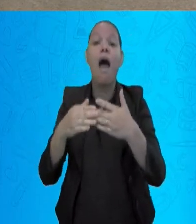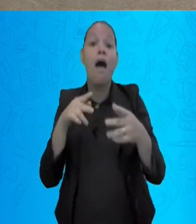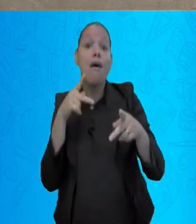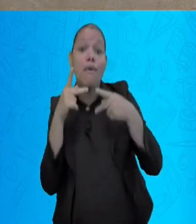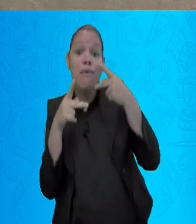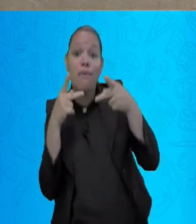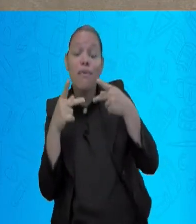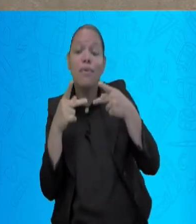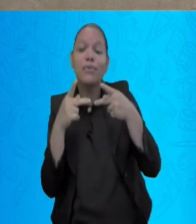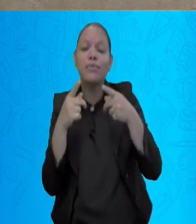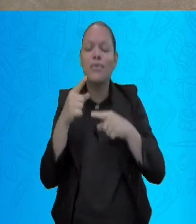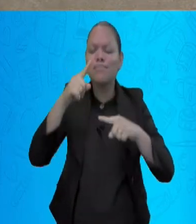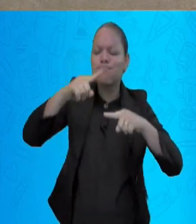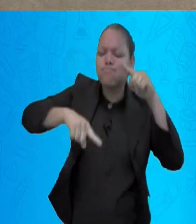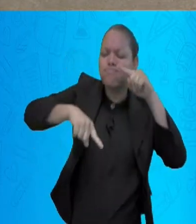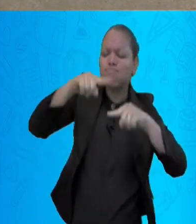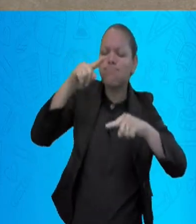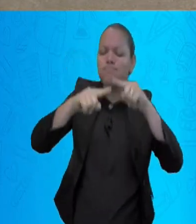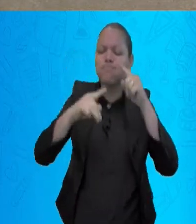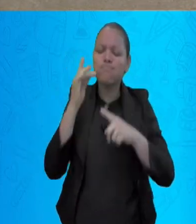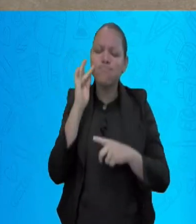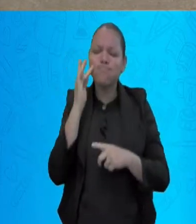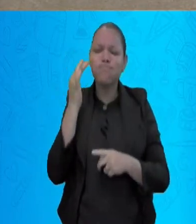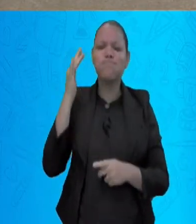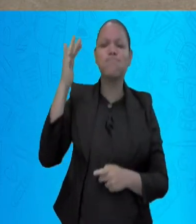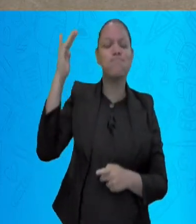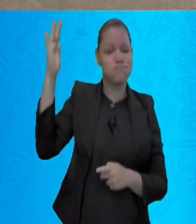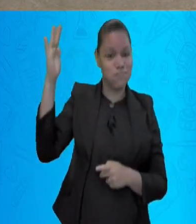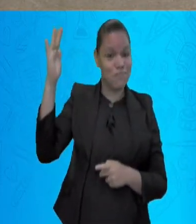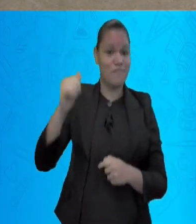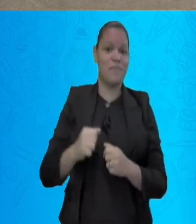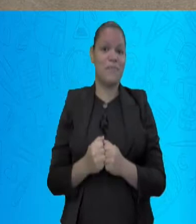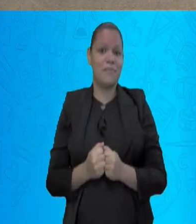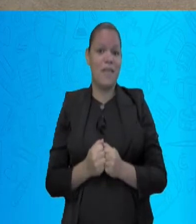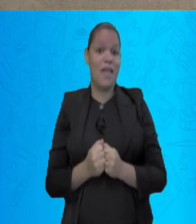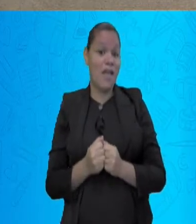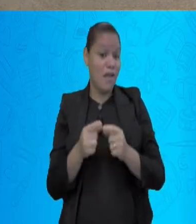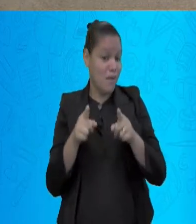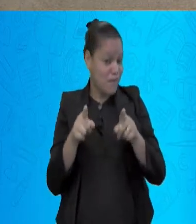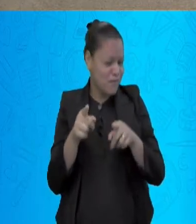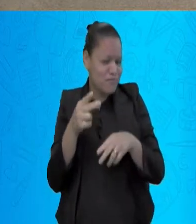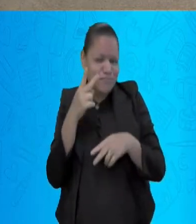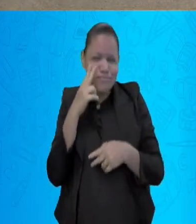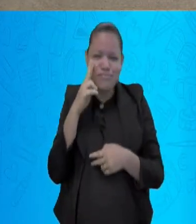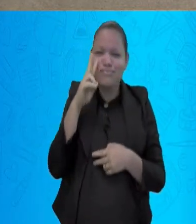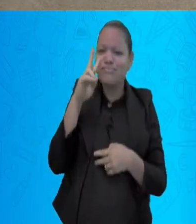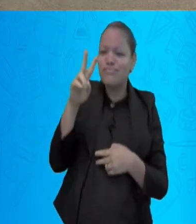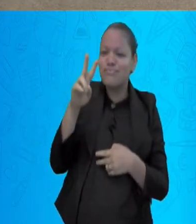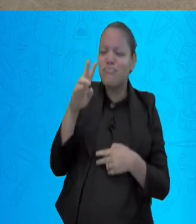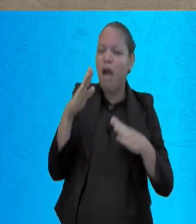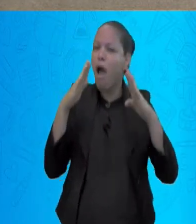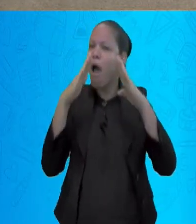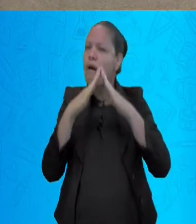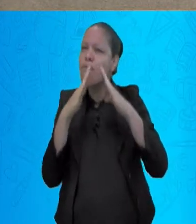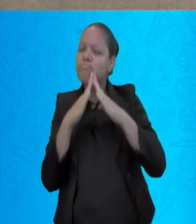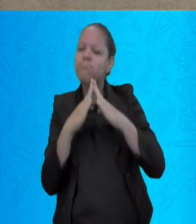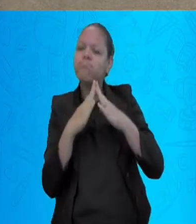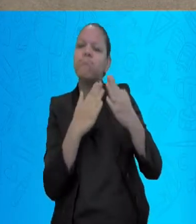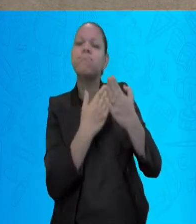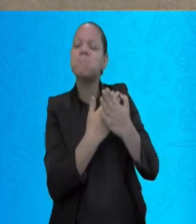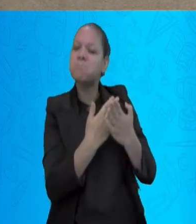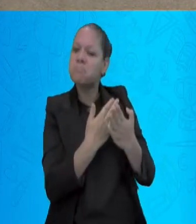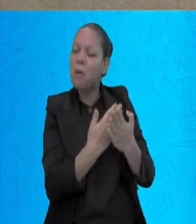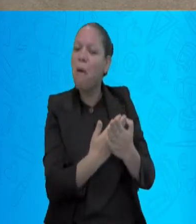já devem ter visto na sua sala de aula ou na escola, na brinquedoteca. Esse material ele serve para a